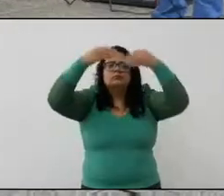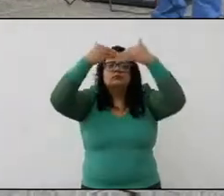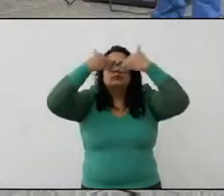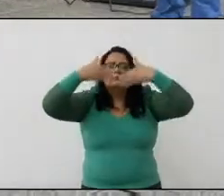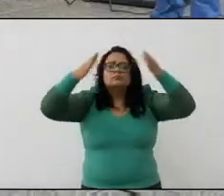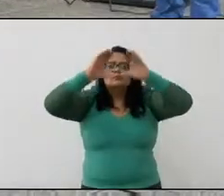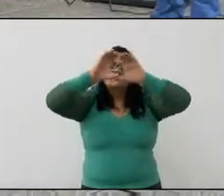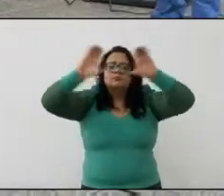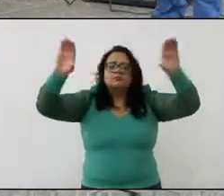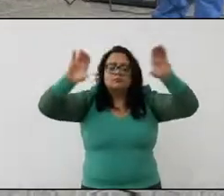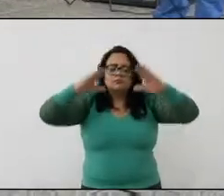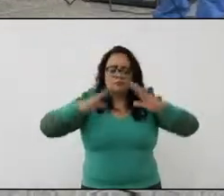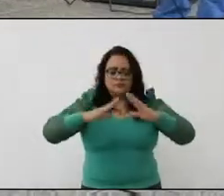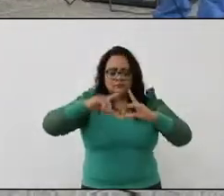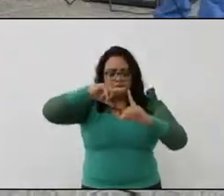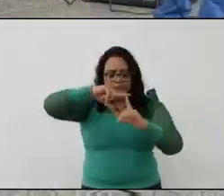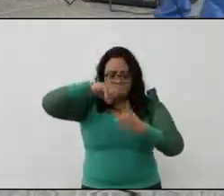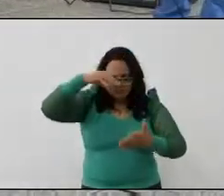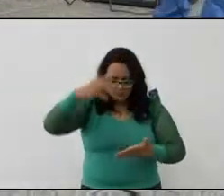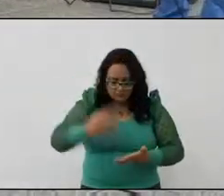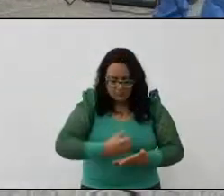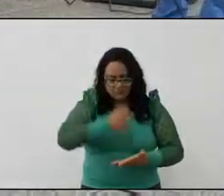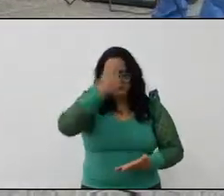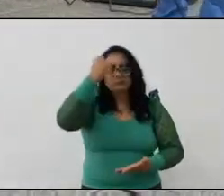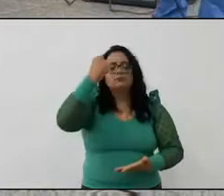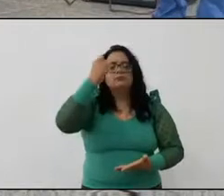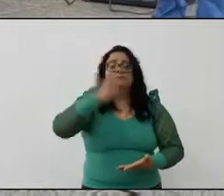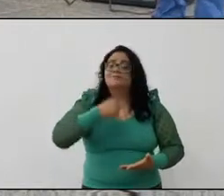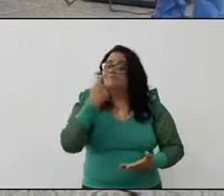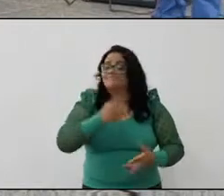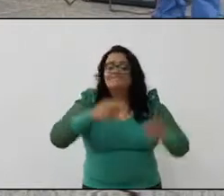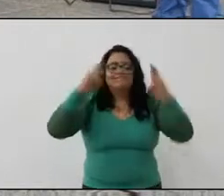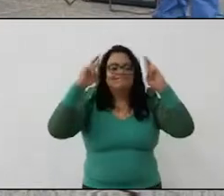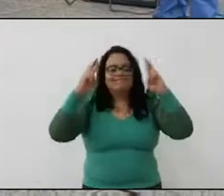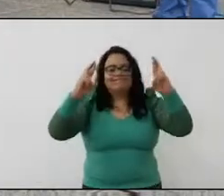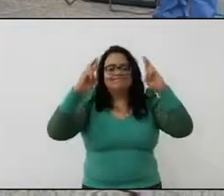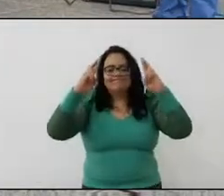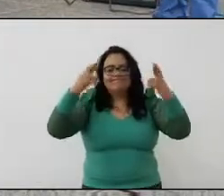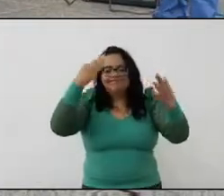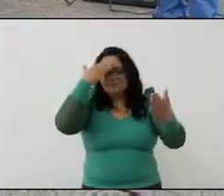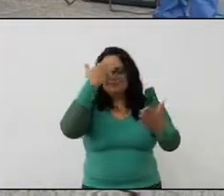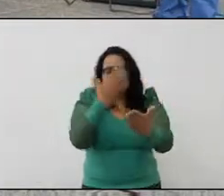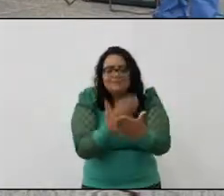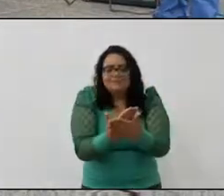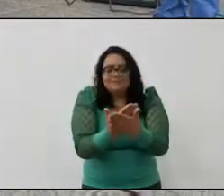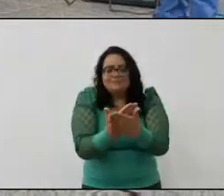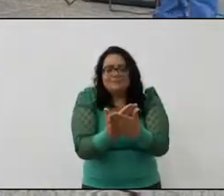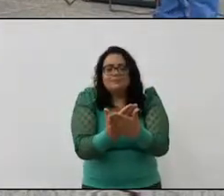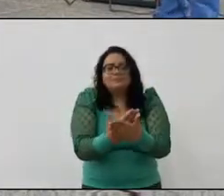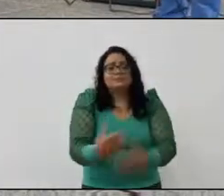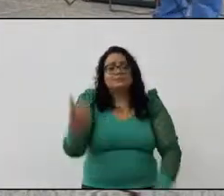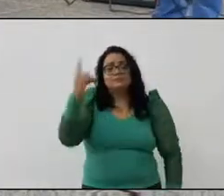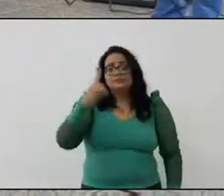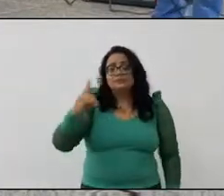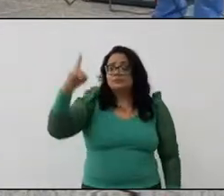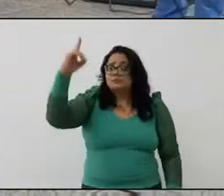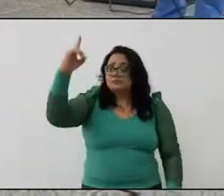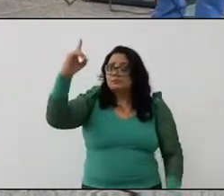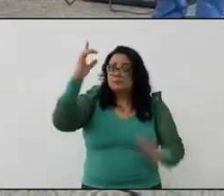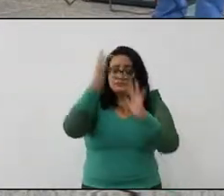amada igreja. Esta é a nossa esperança, Senhor. Nós cremos piamente que o Senhor vai